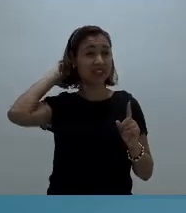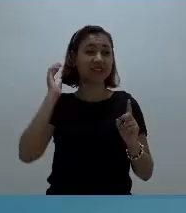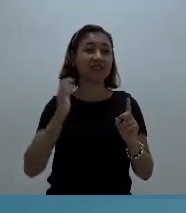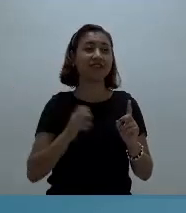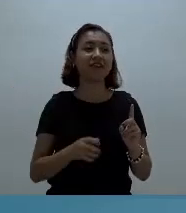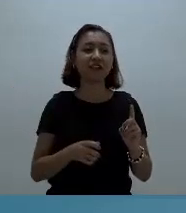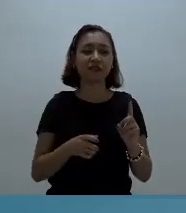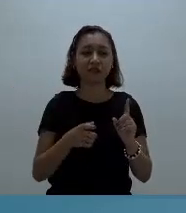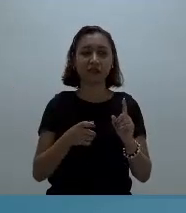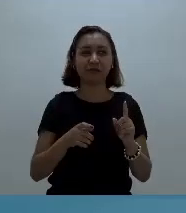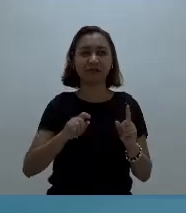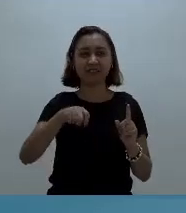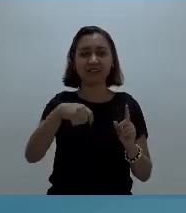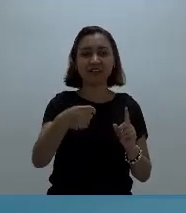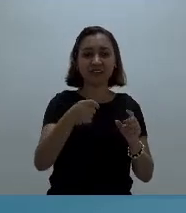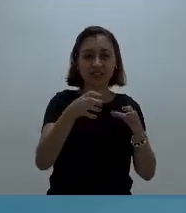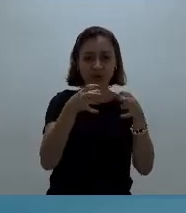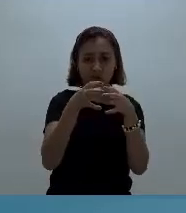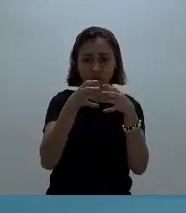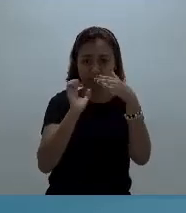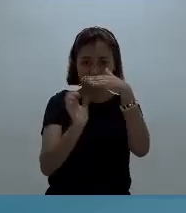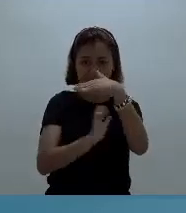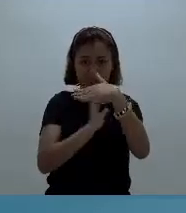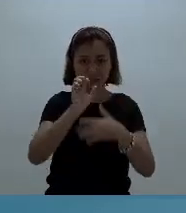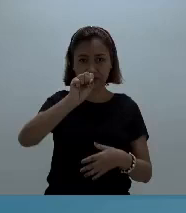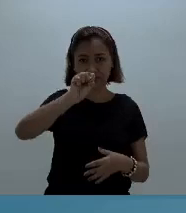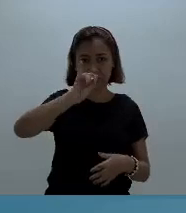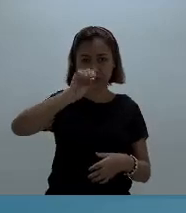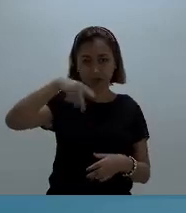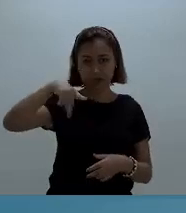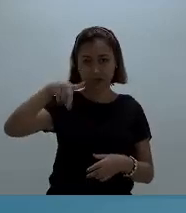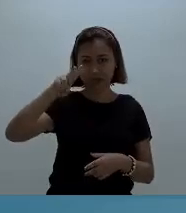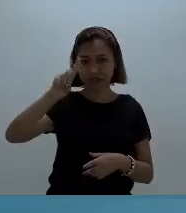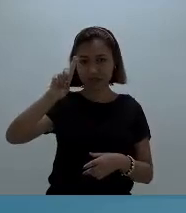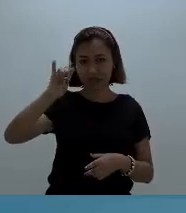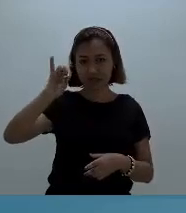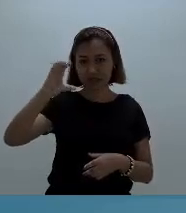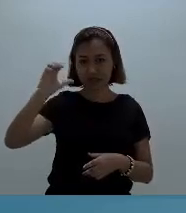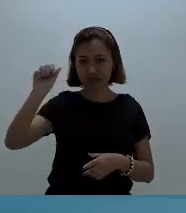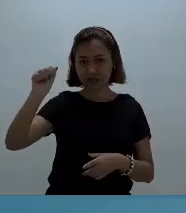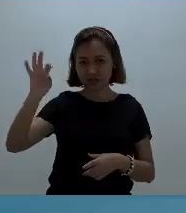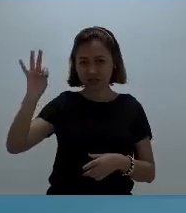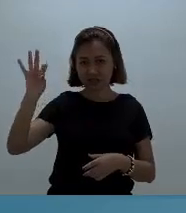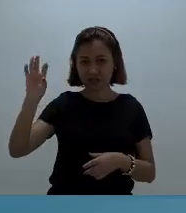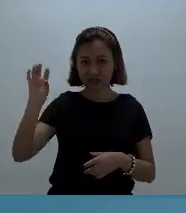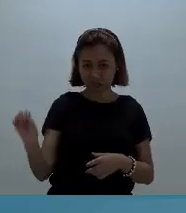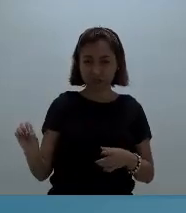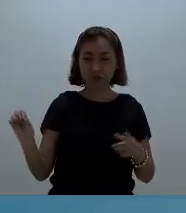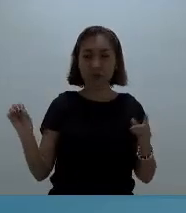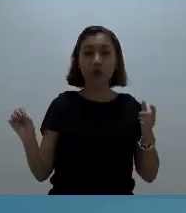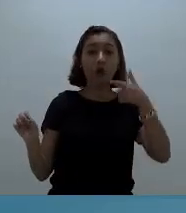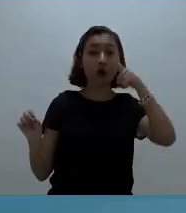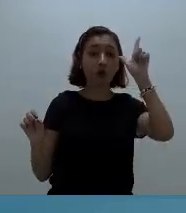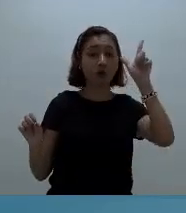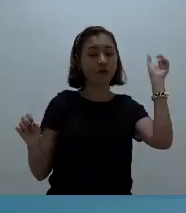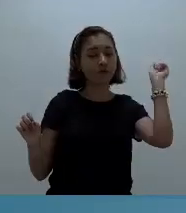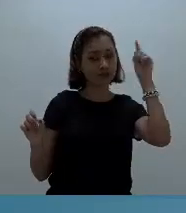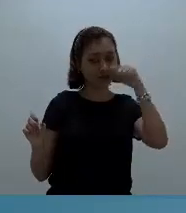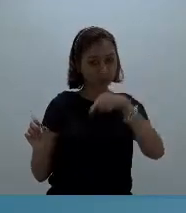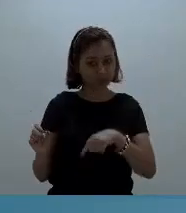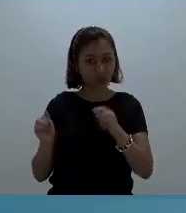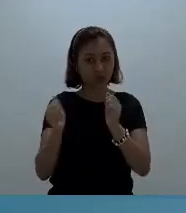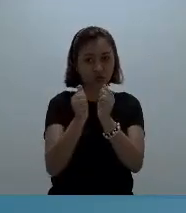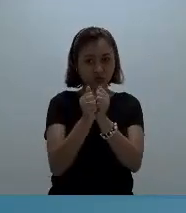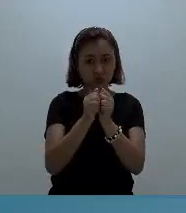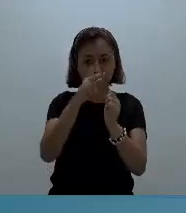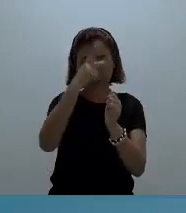sempre buscando o direito dos seus associados. E eu gostaria de dizer, todos